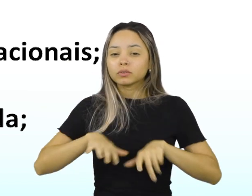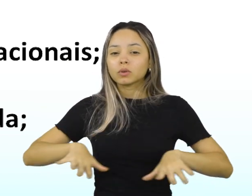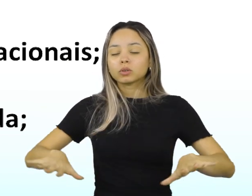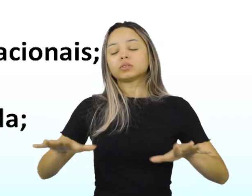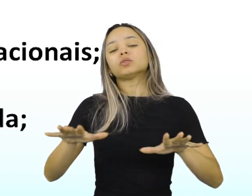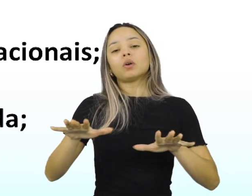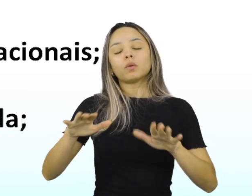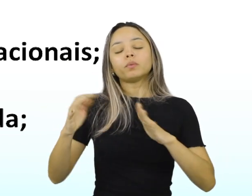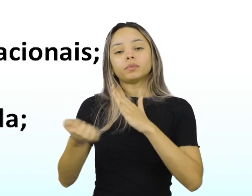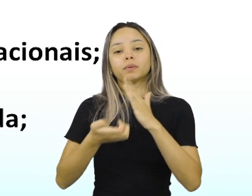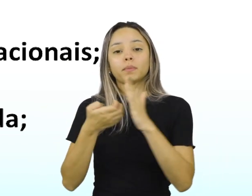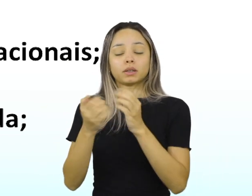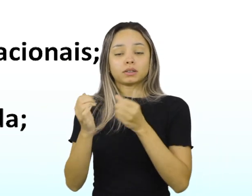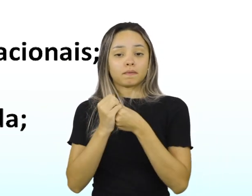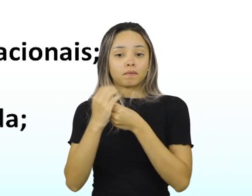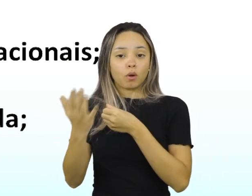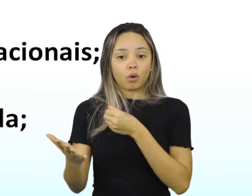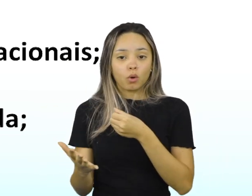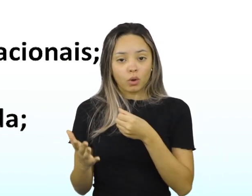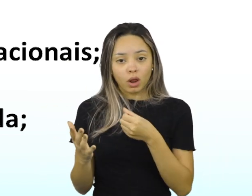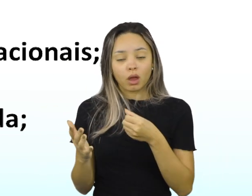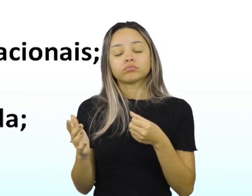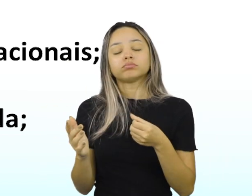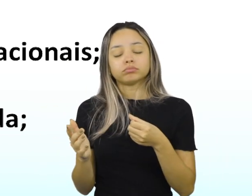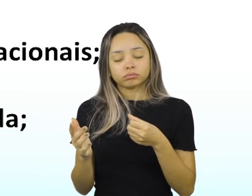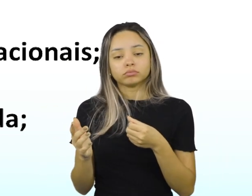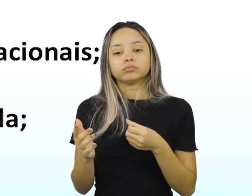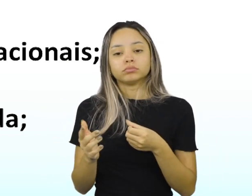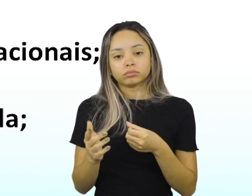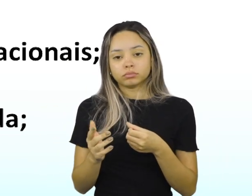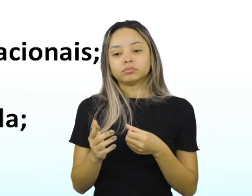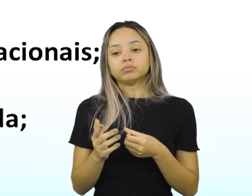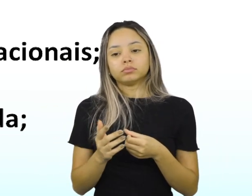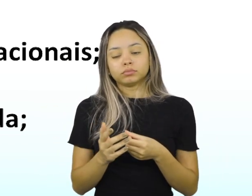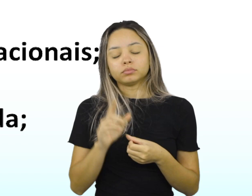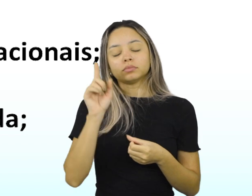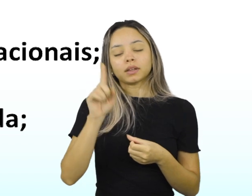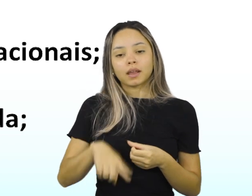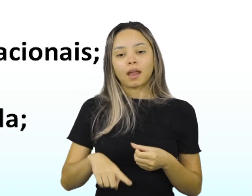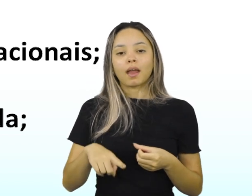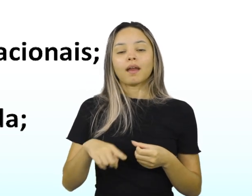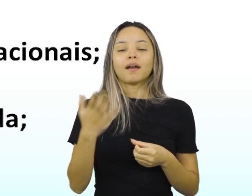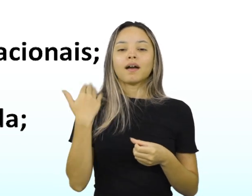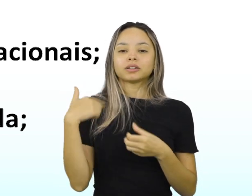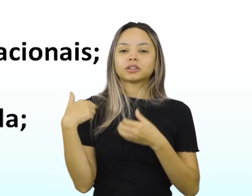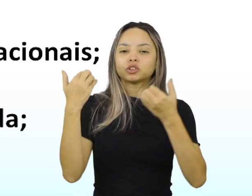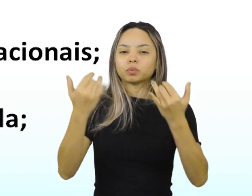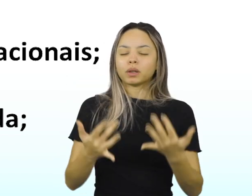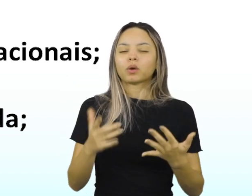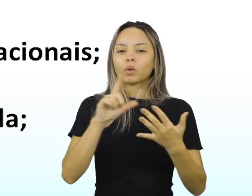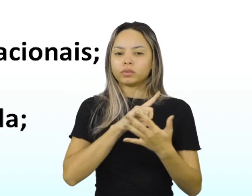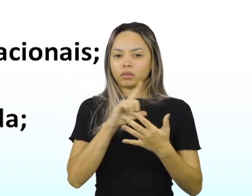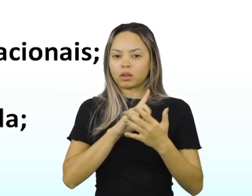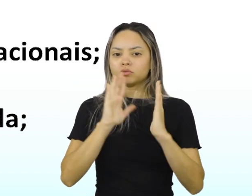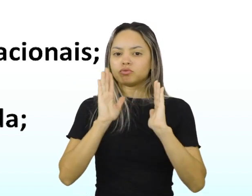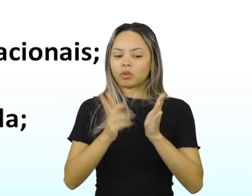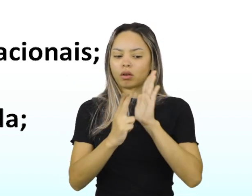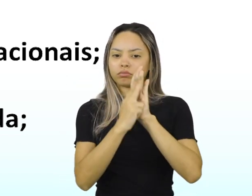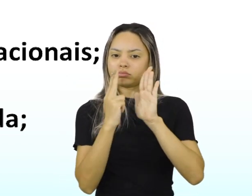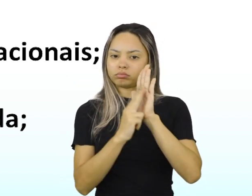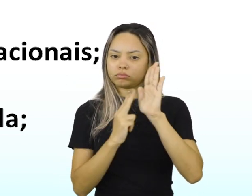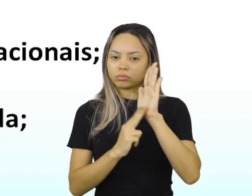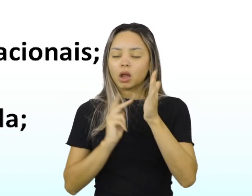A expansão das multinacionais e transnacionais, já citado aí em razão do próprio novo desenho da nova